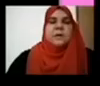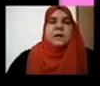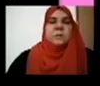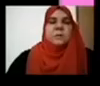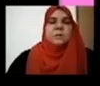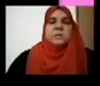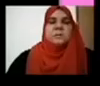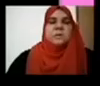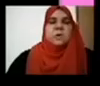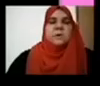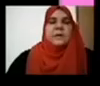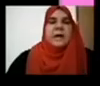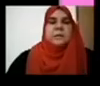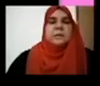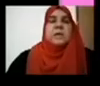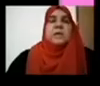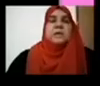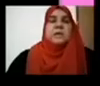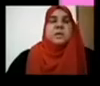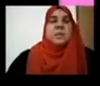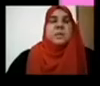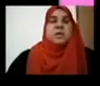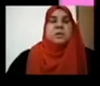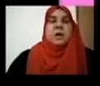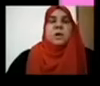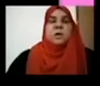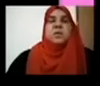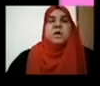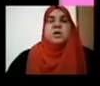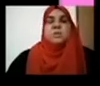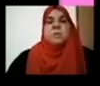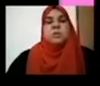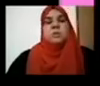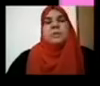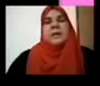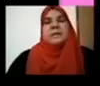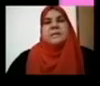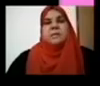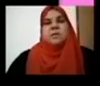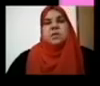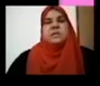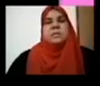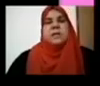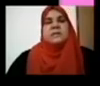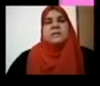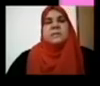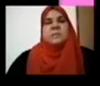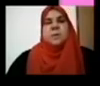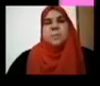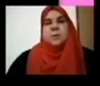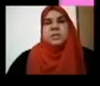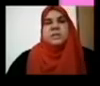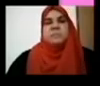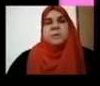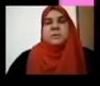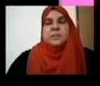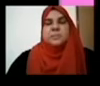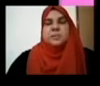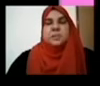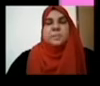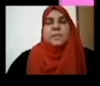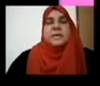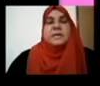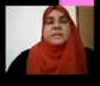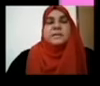ao quadrado menos y ao quadrado, isso aqui partiu da onde? De uma multiplicação de x mais y por x menos